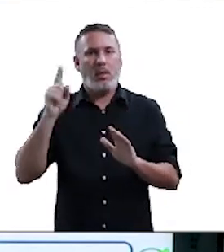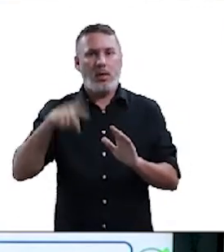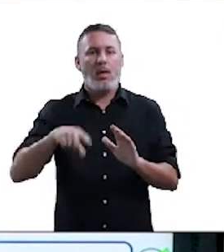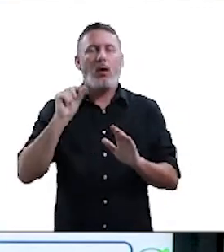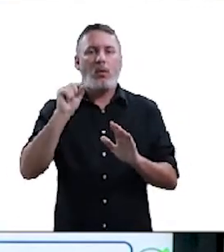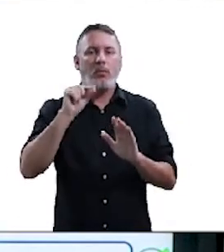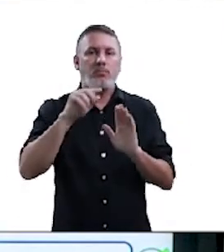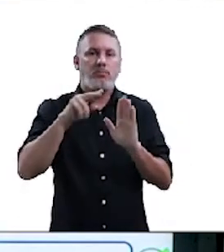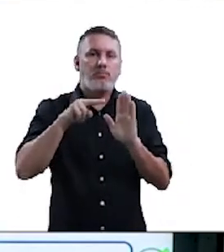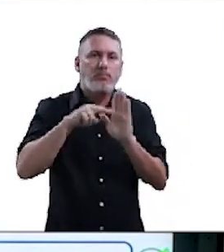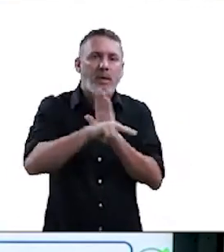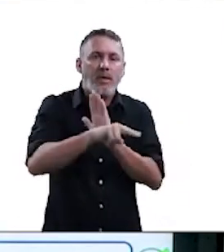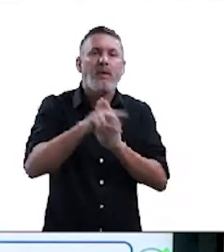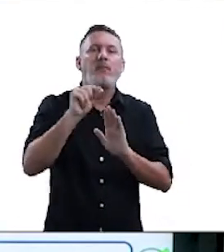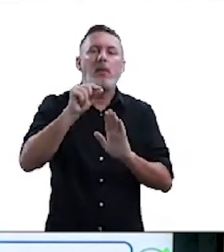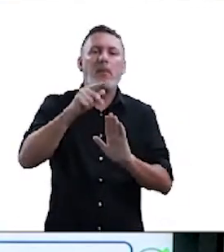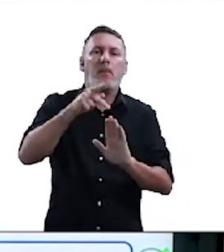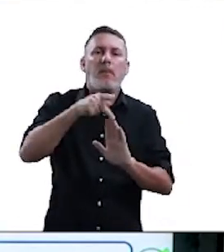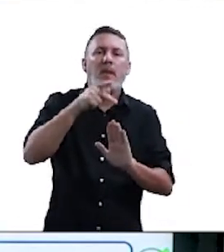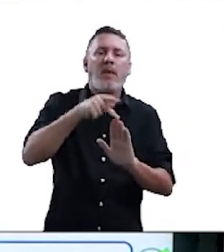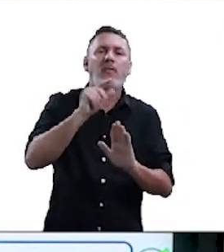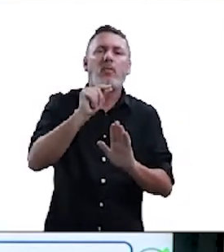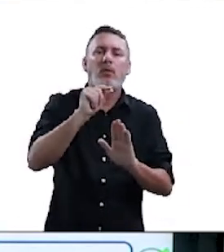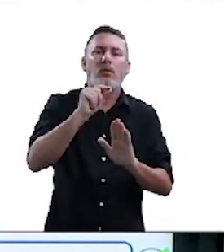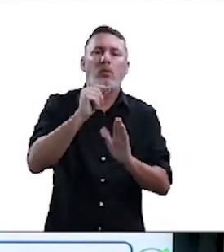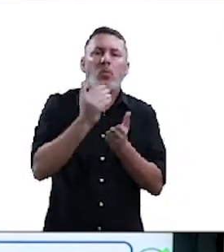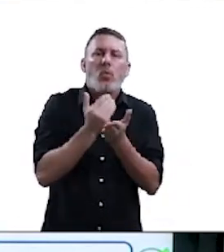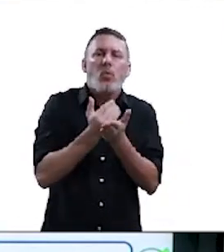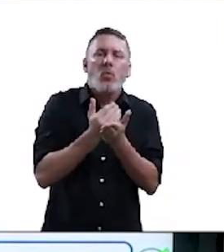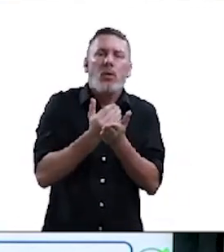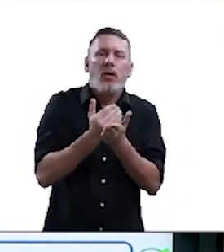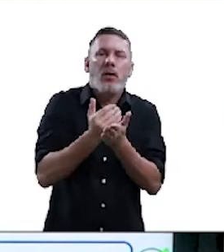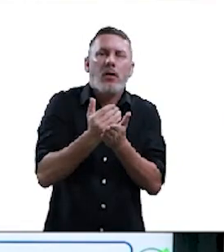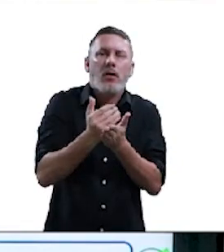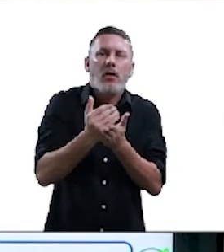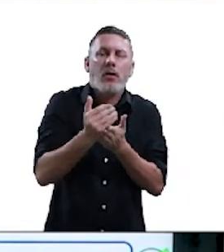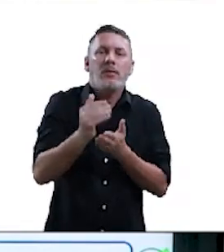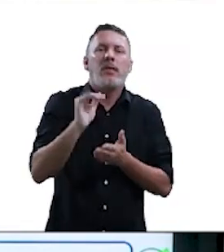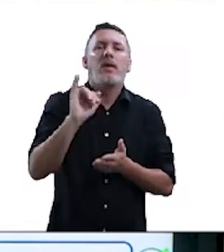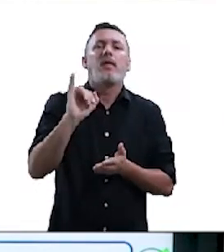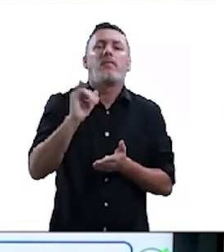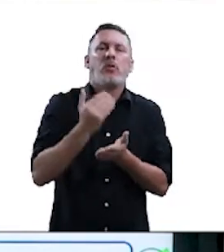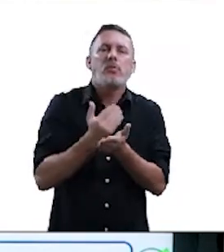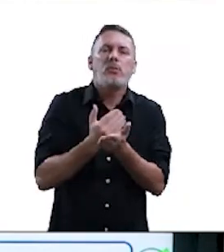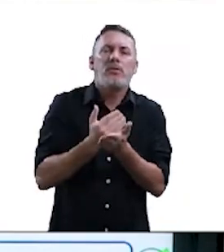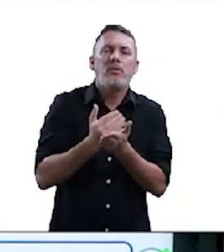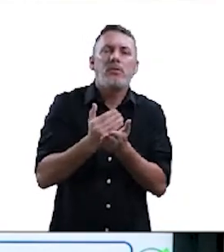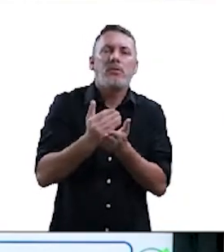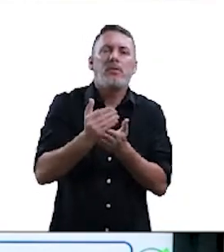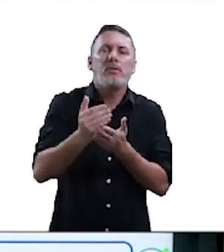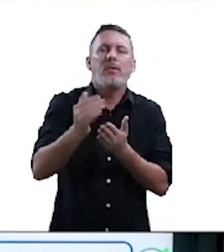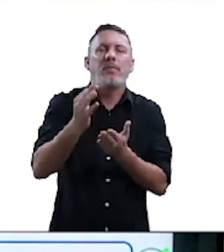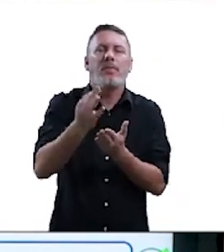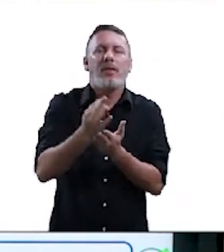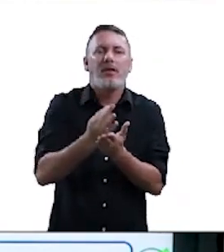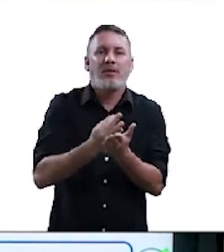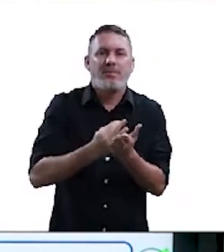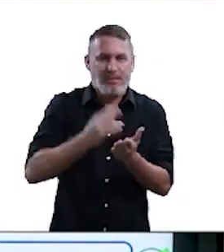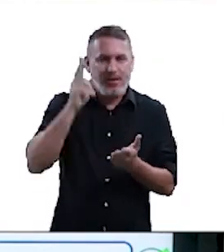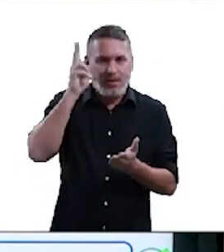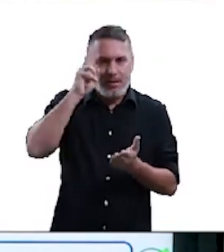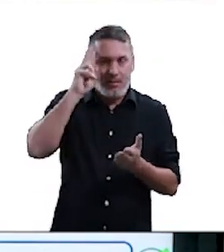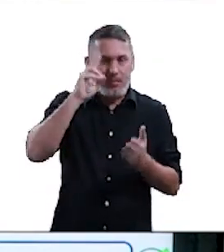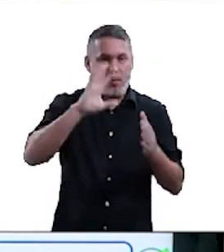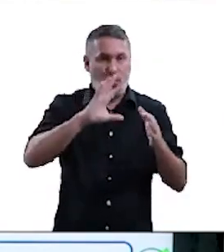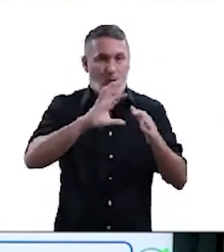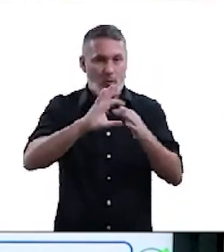da introdução. O que tem no parágrafo da introdução? Lembra? A contextualização, falamos também sobre tema